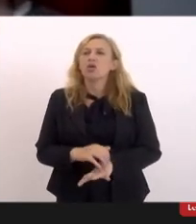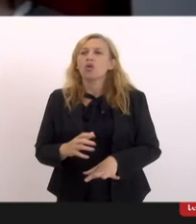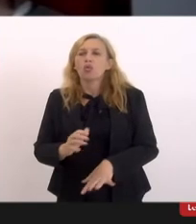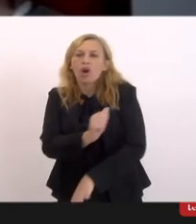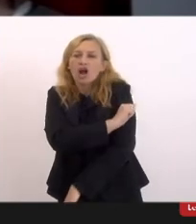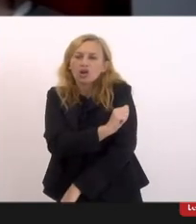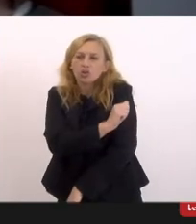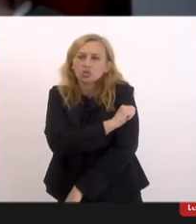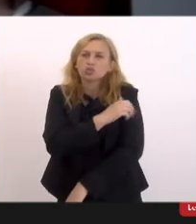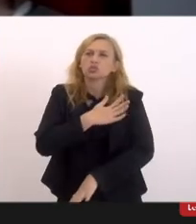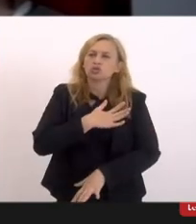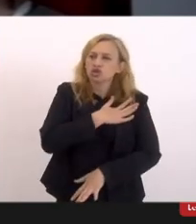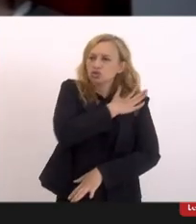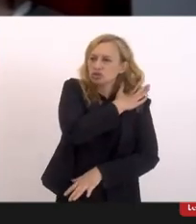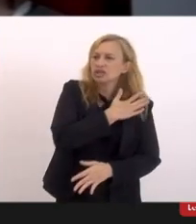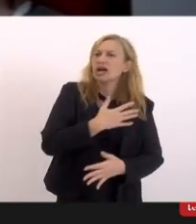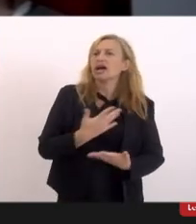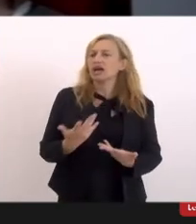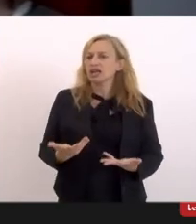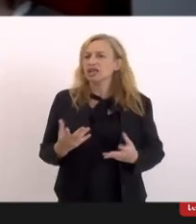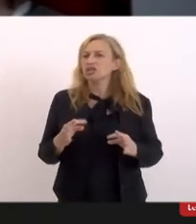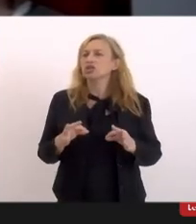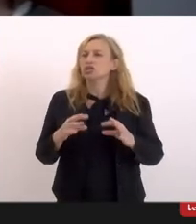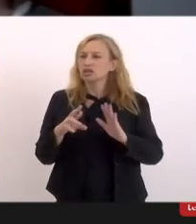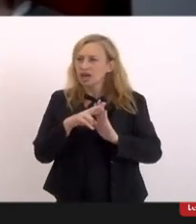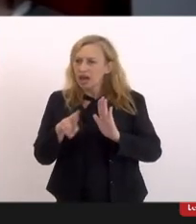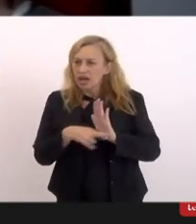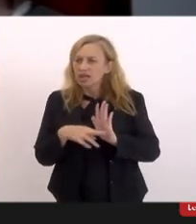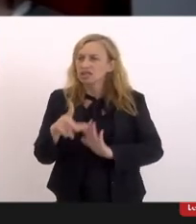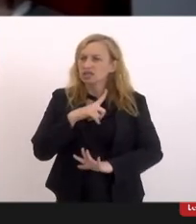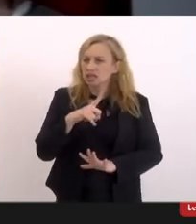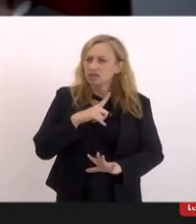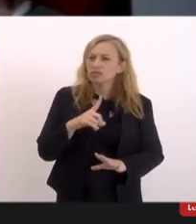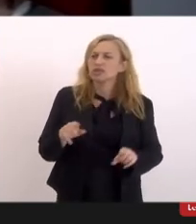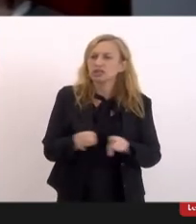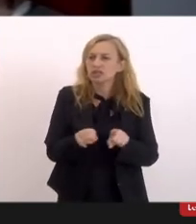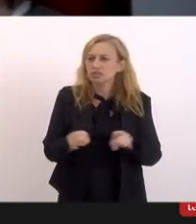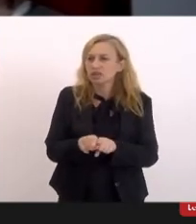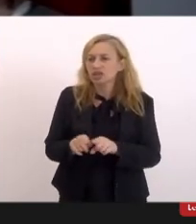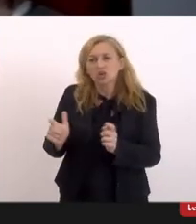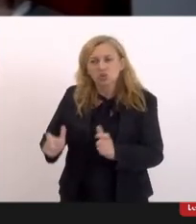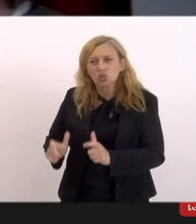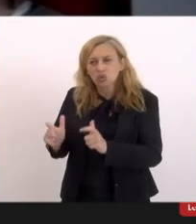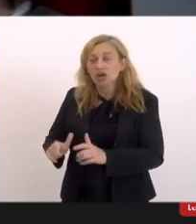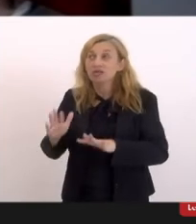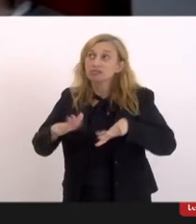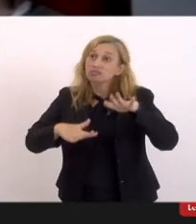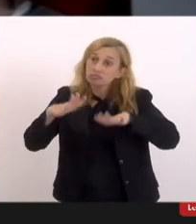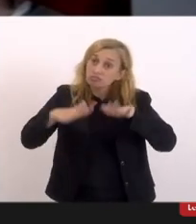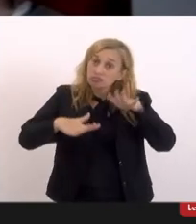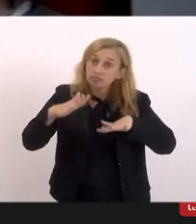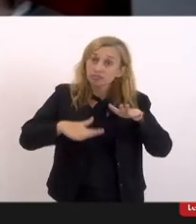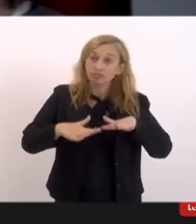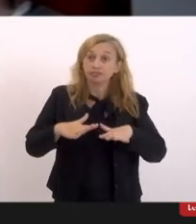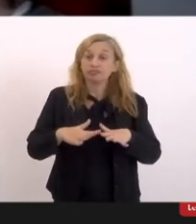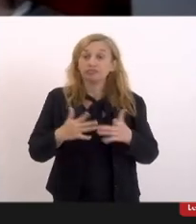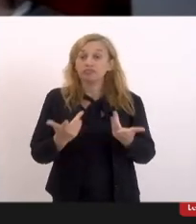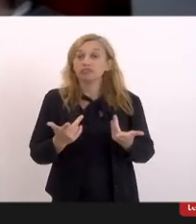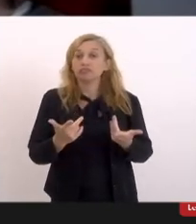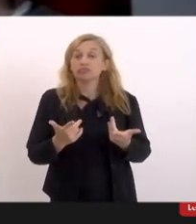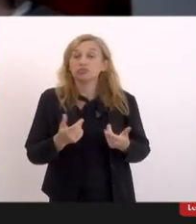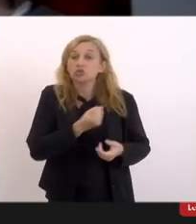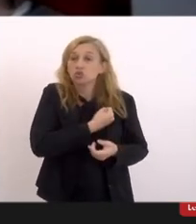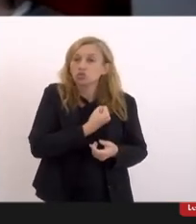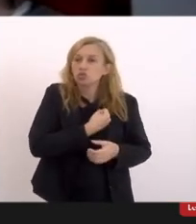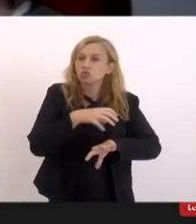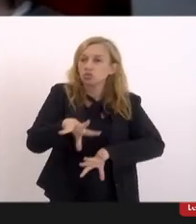nós temos normas previstas para isso, e também aqueles territórios que ocasionalmente, dependendo do bandeiramento,